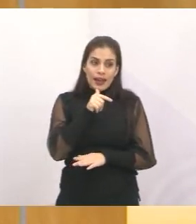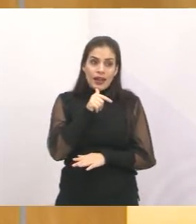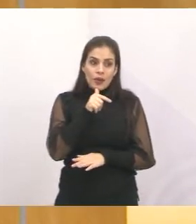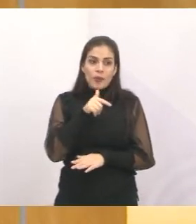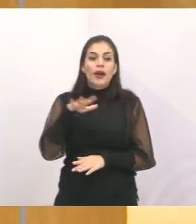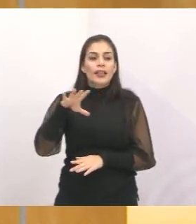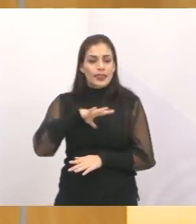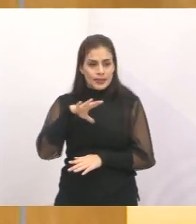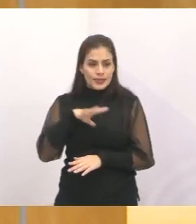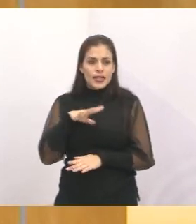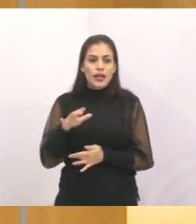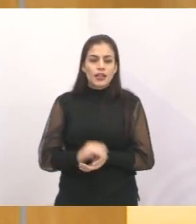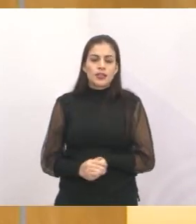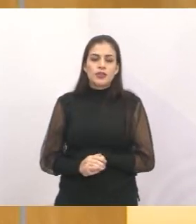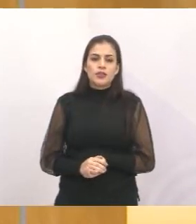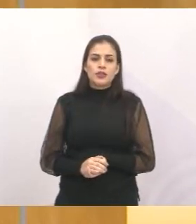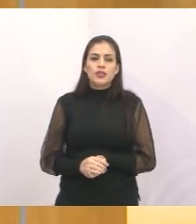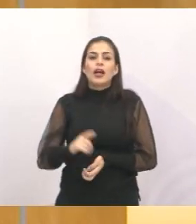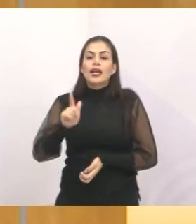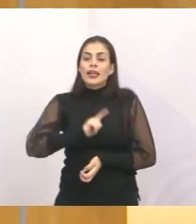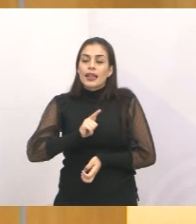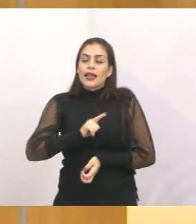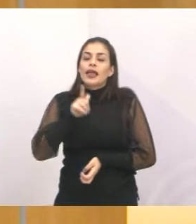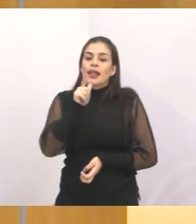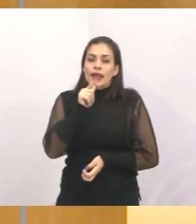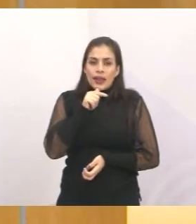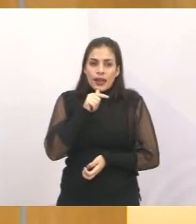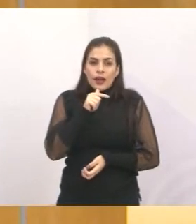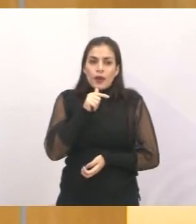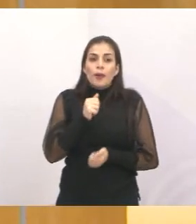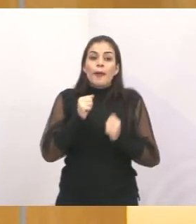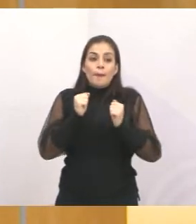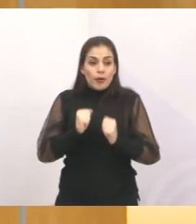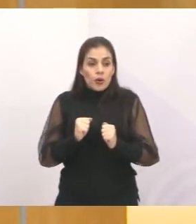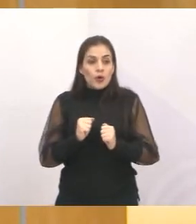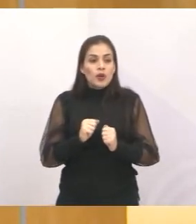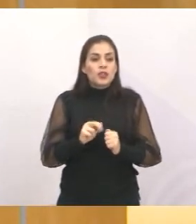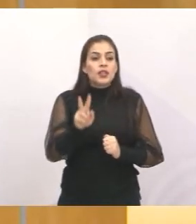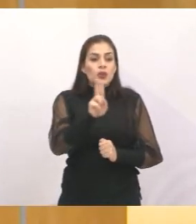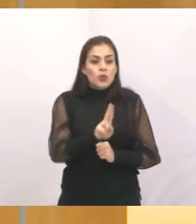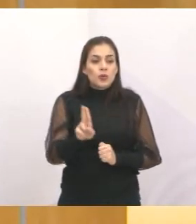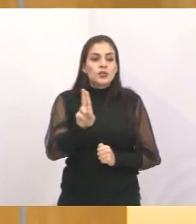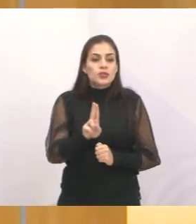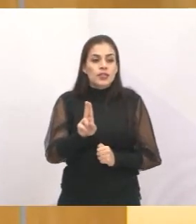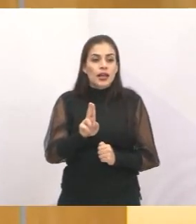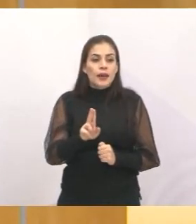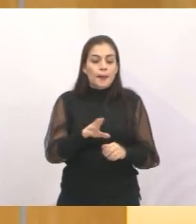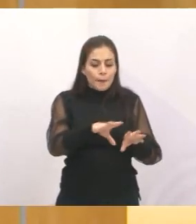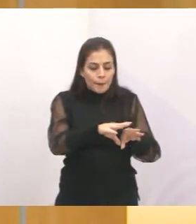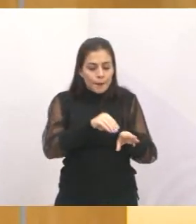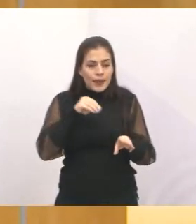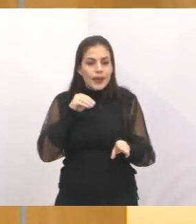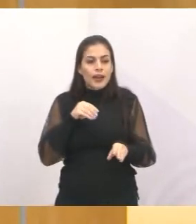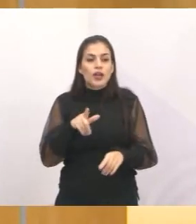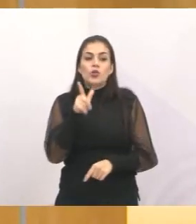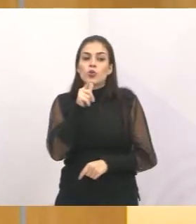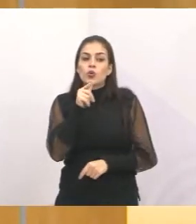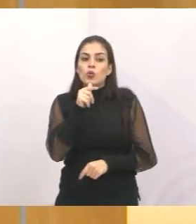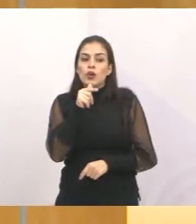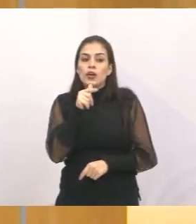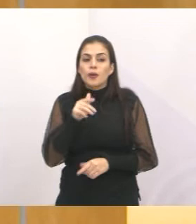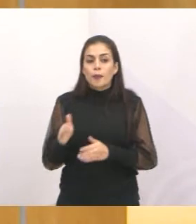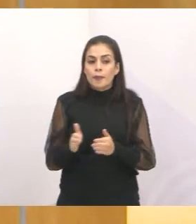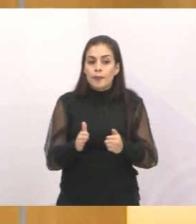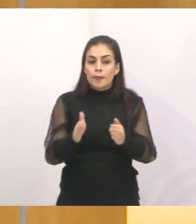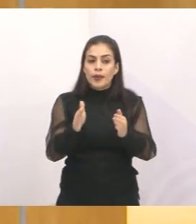o suficiente para poder extrair do Rio Paraíba, tratá-la e levar para os quatro cantos